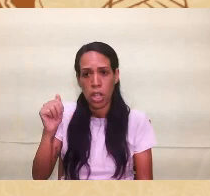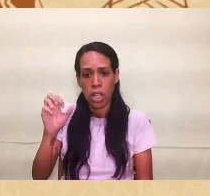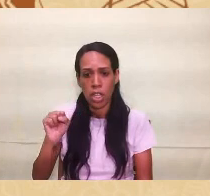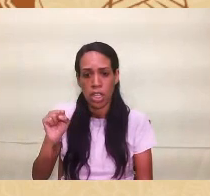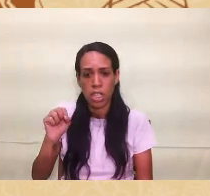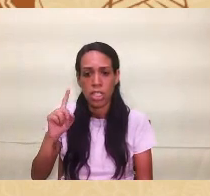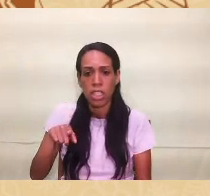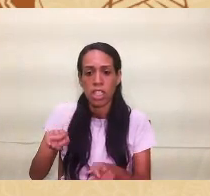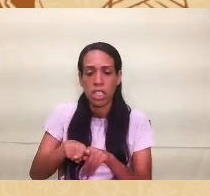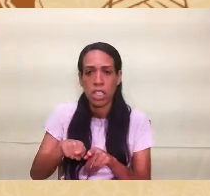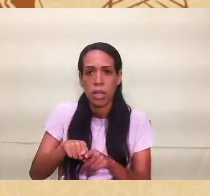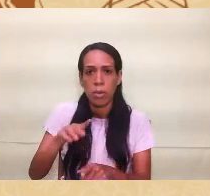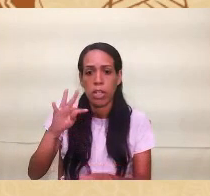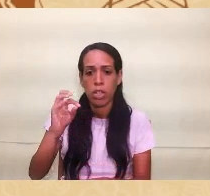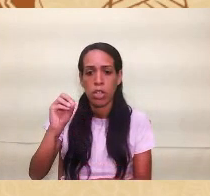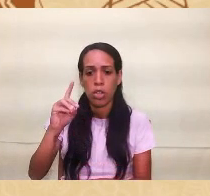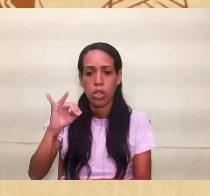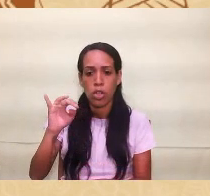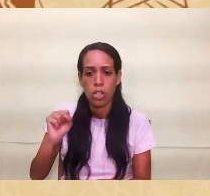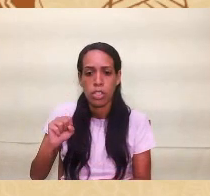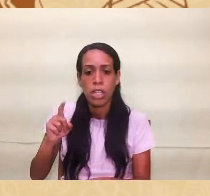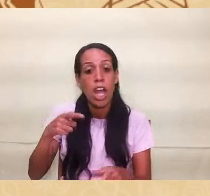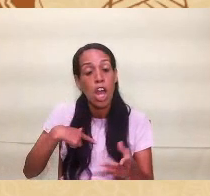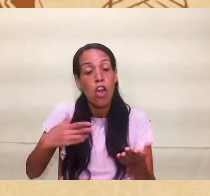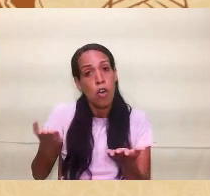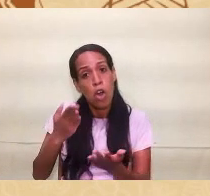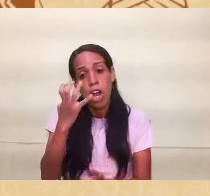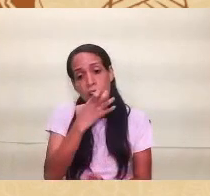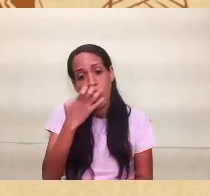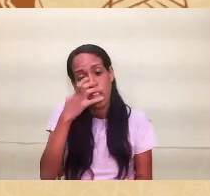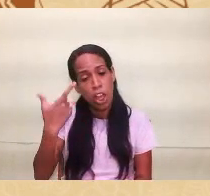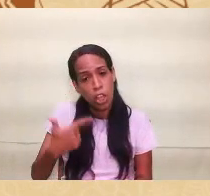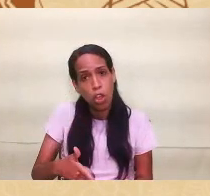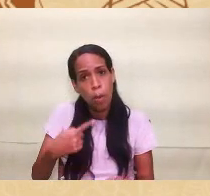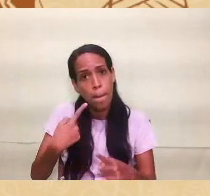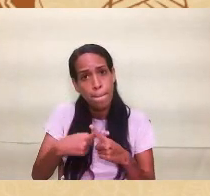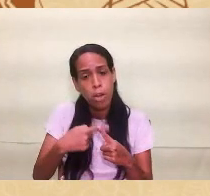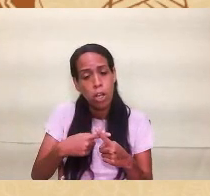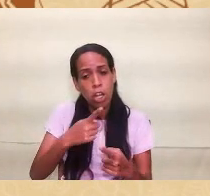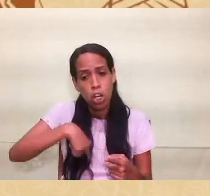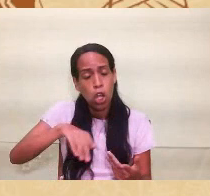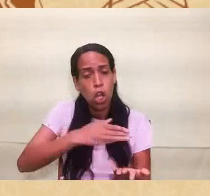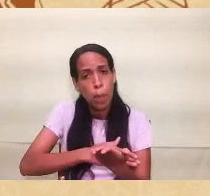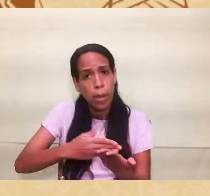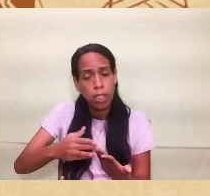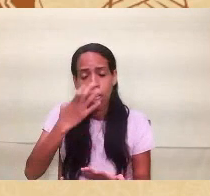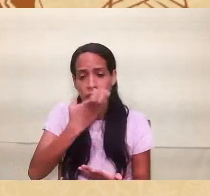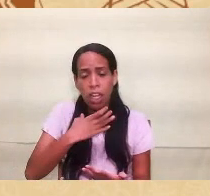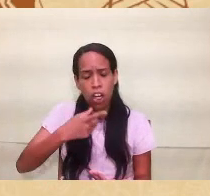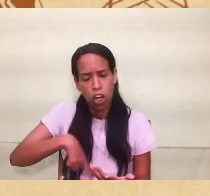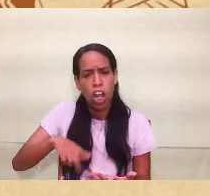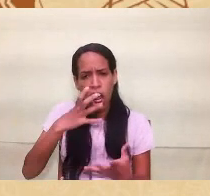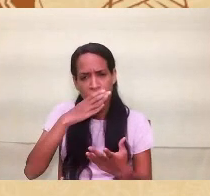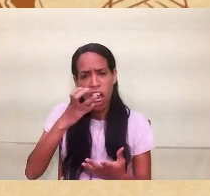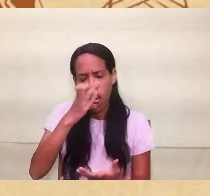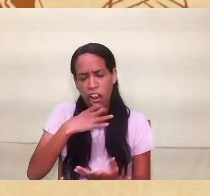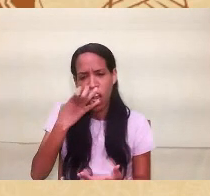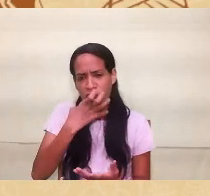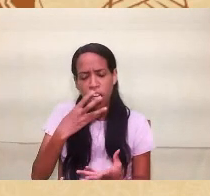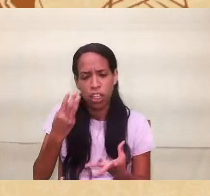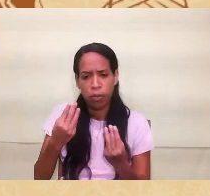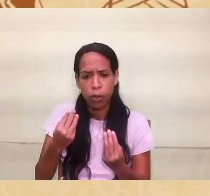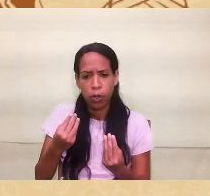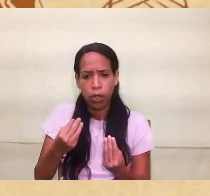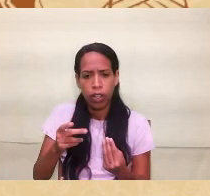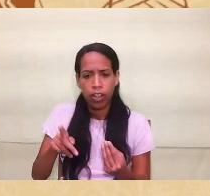gente começa uma roda, a gente canta muito, né? A gente é povo originário, a gente canta muito. A gente aqui na Bahia fala rameia,